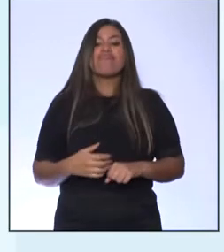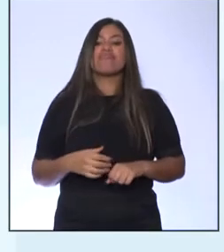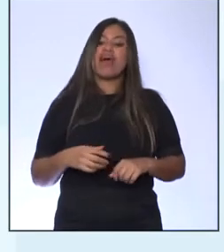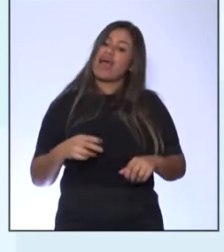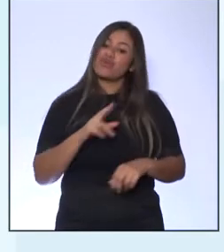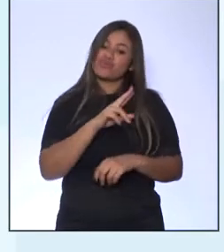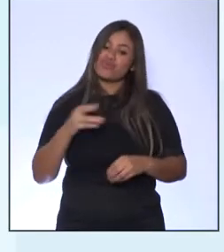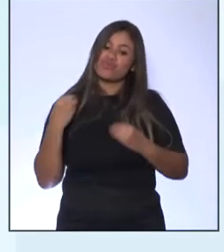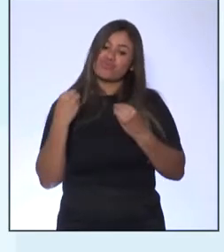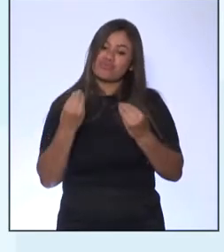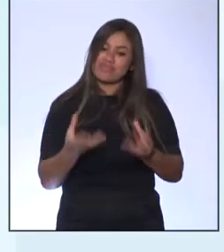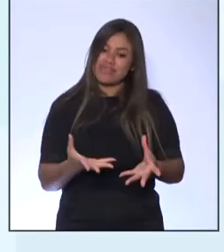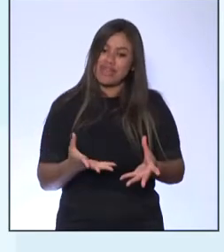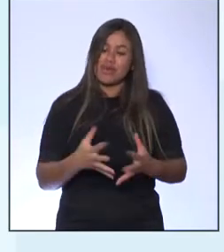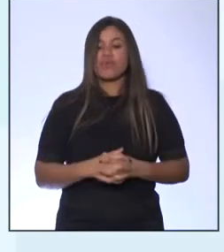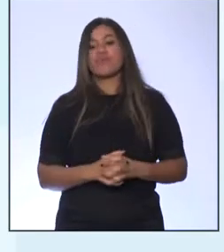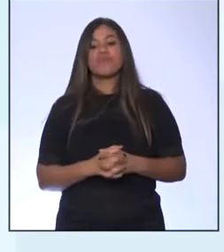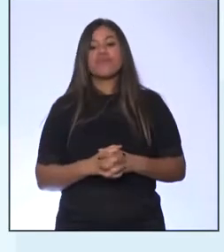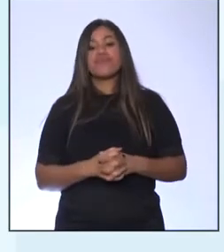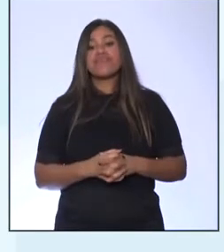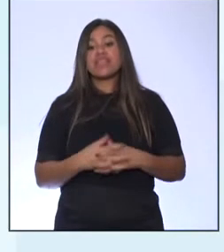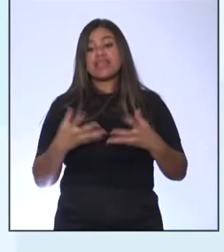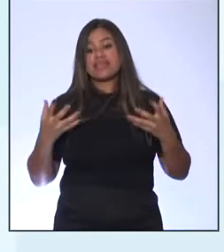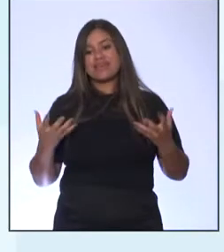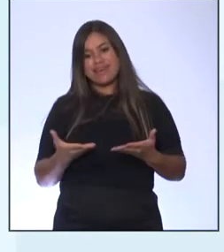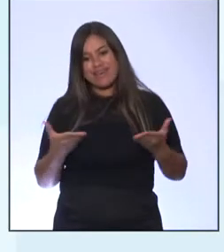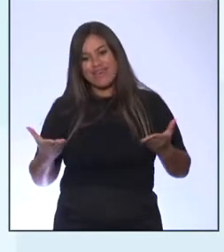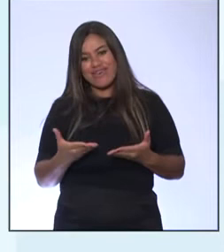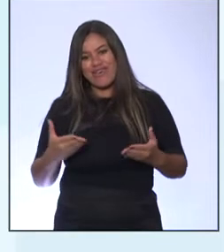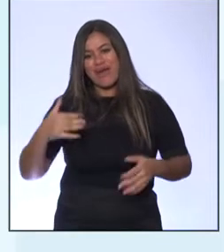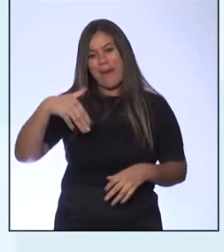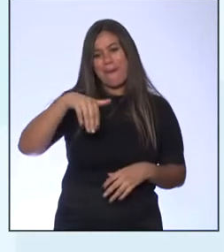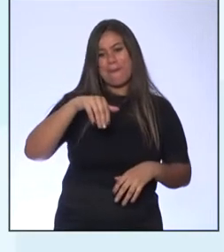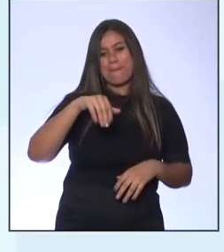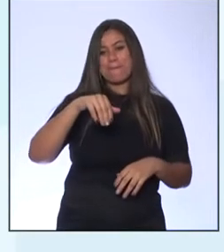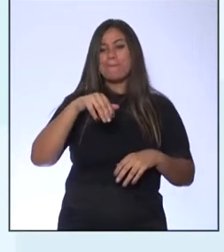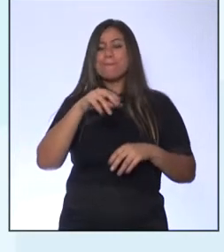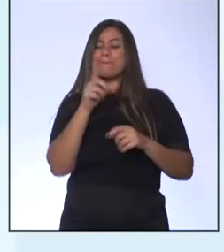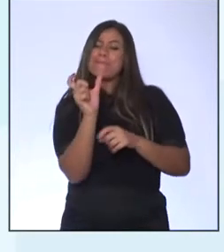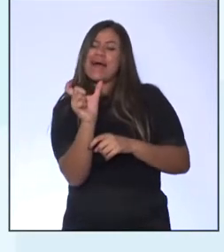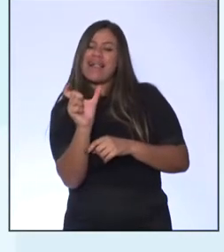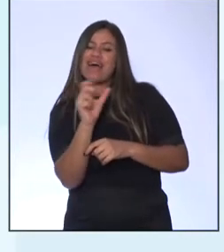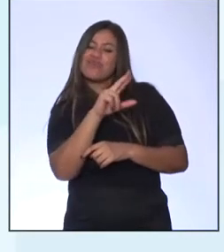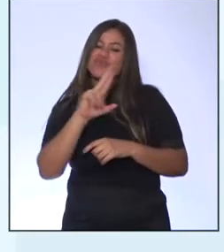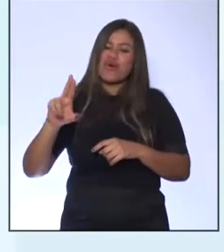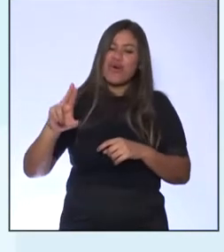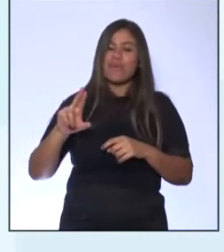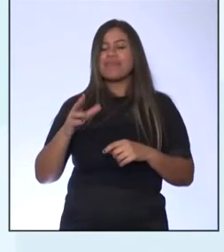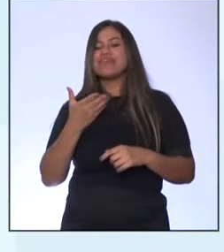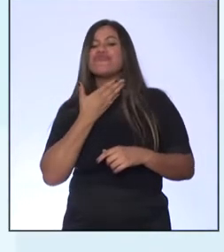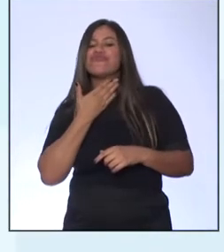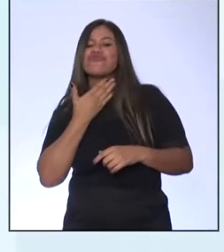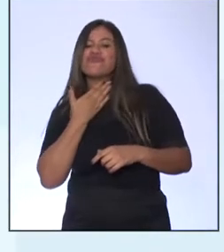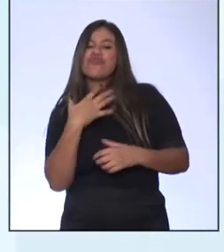Depois se nordestizou, né? O meu nome ficou Mozart, né? Ficou nordestizado